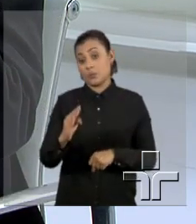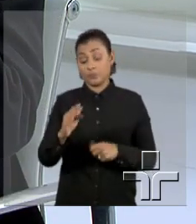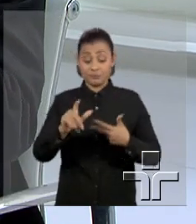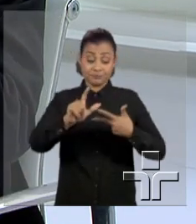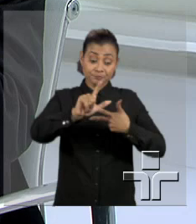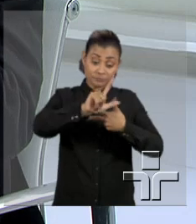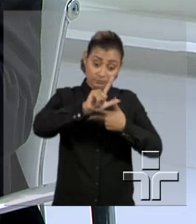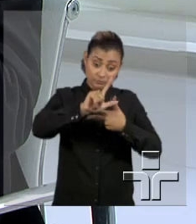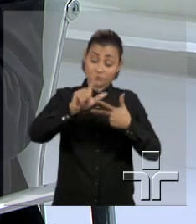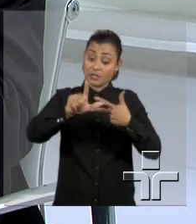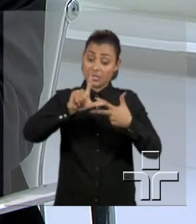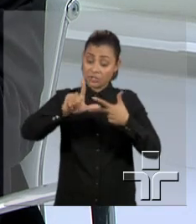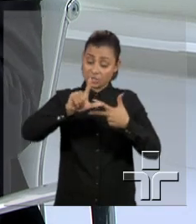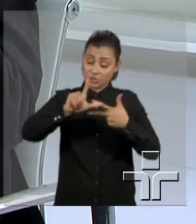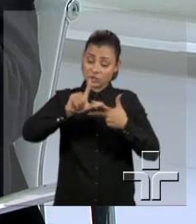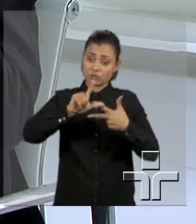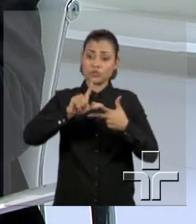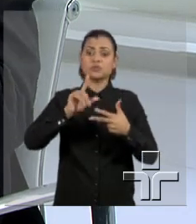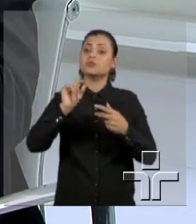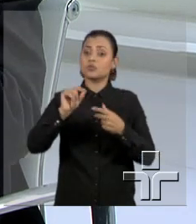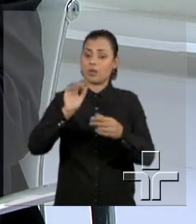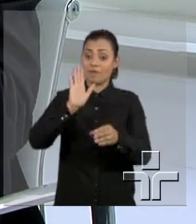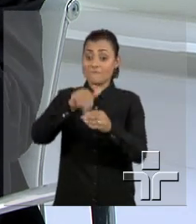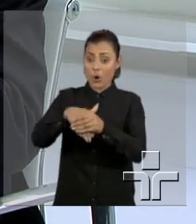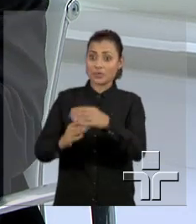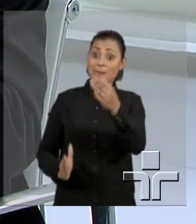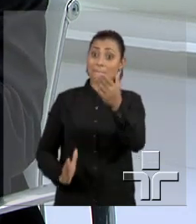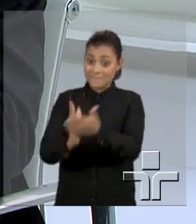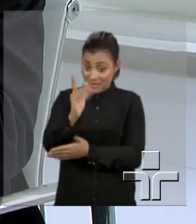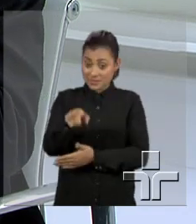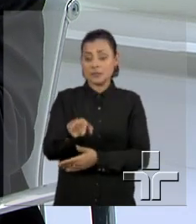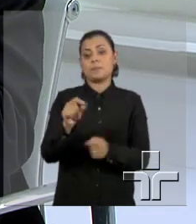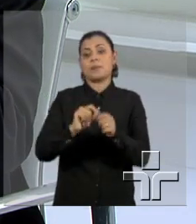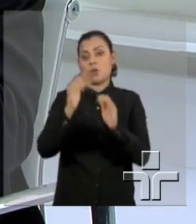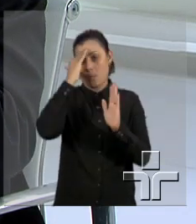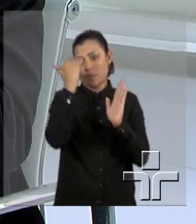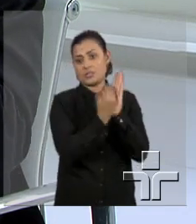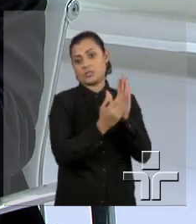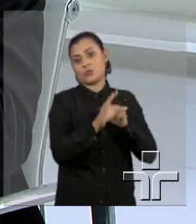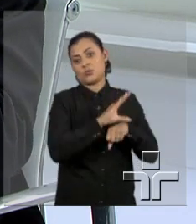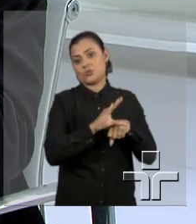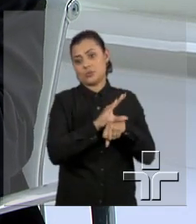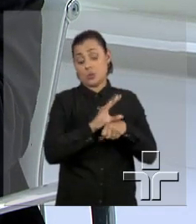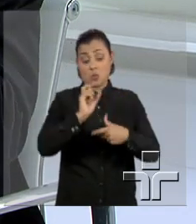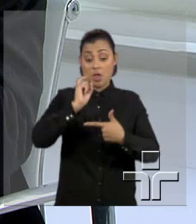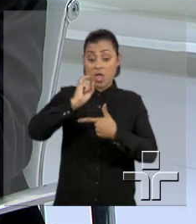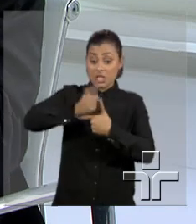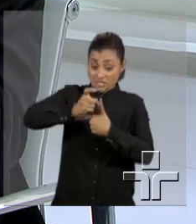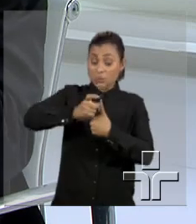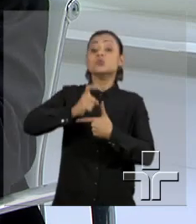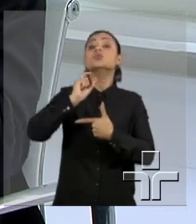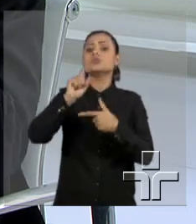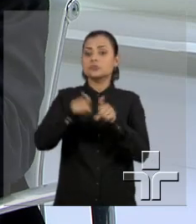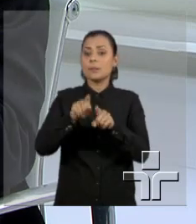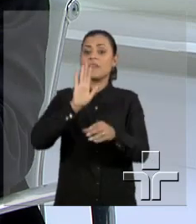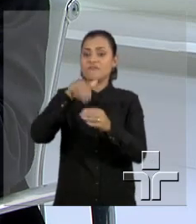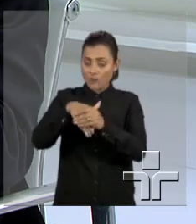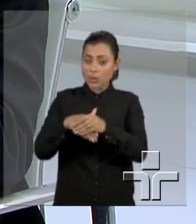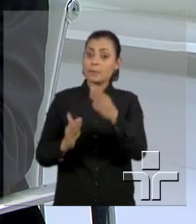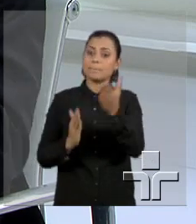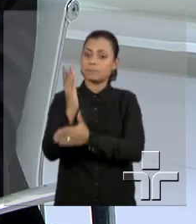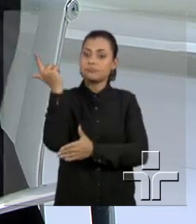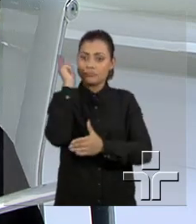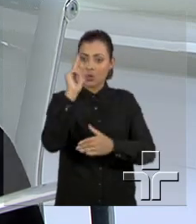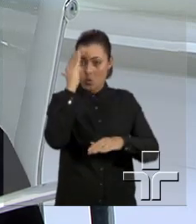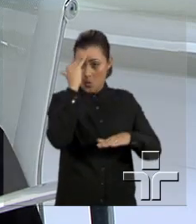os parlamentares são eleitos para cumprir a Constituição antes de tudo. O Poder Executivo é eleito para cumprir a Constituição antes de tudo.